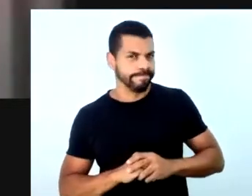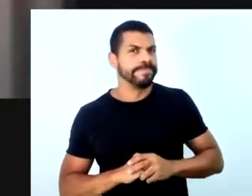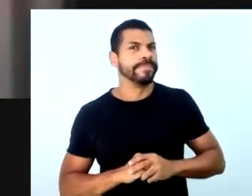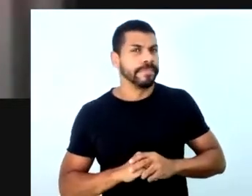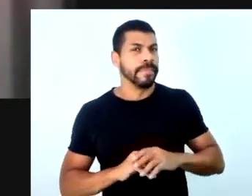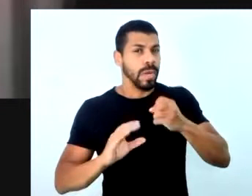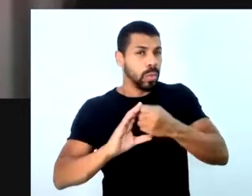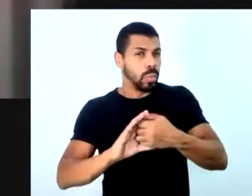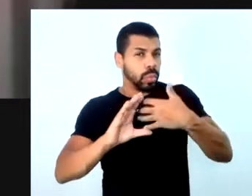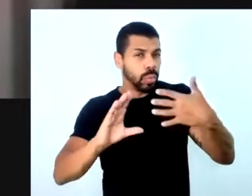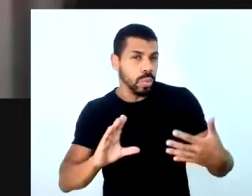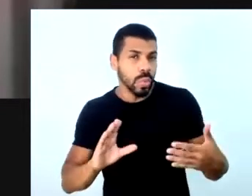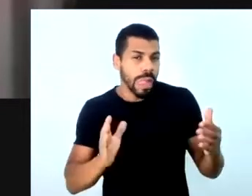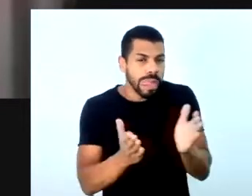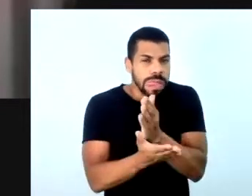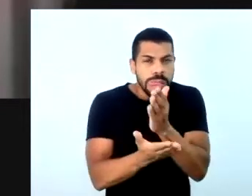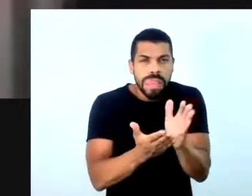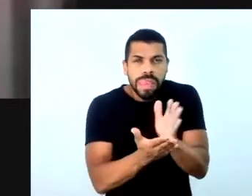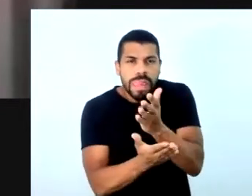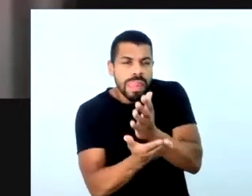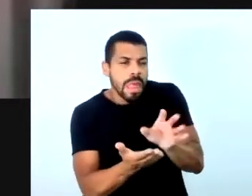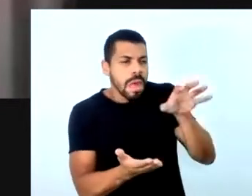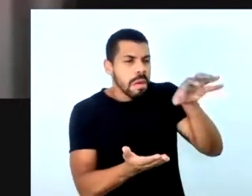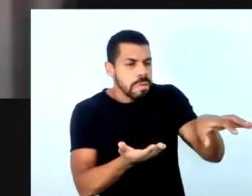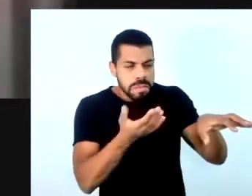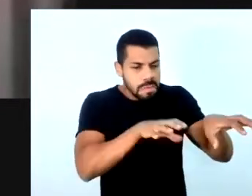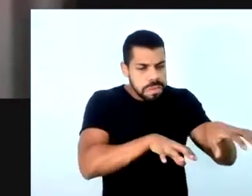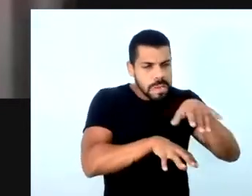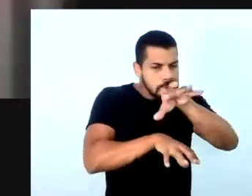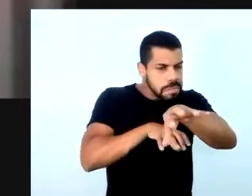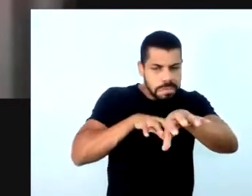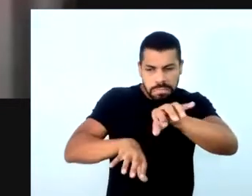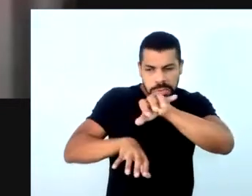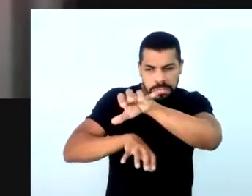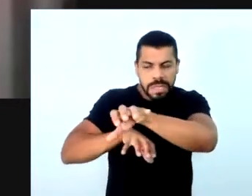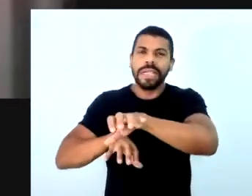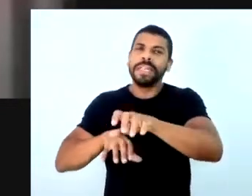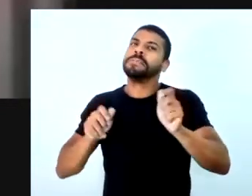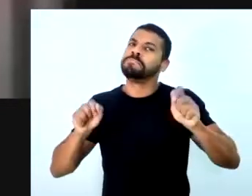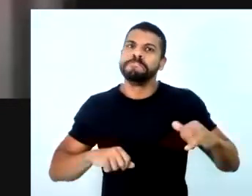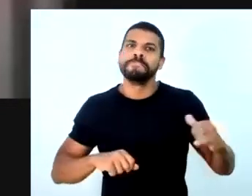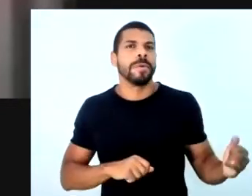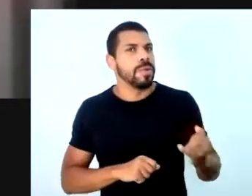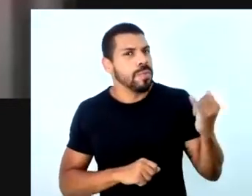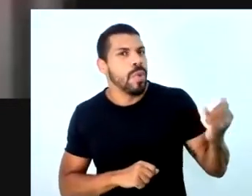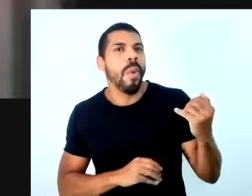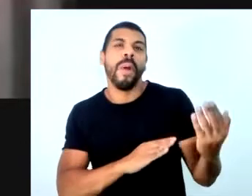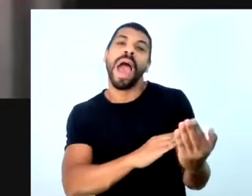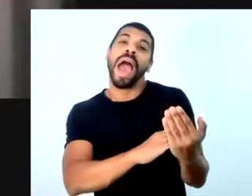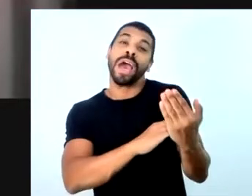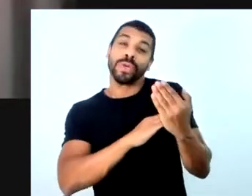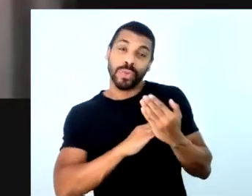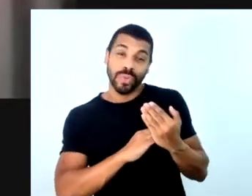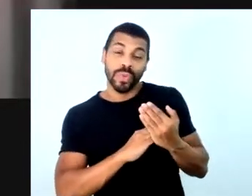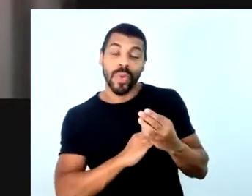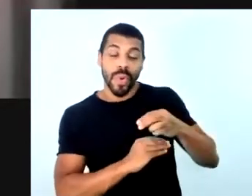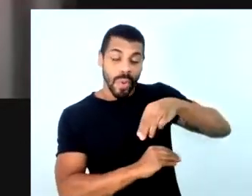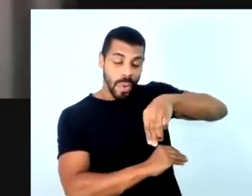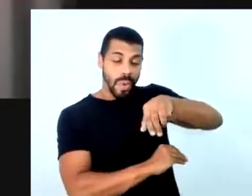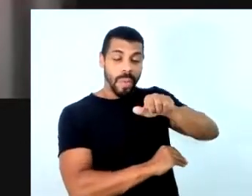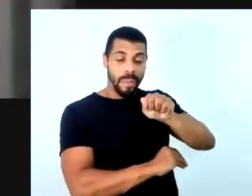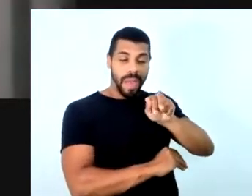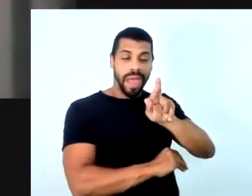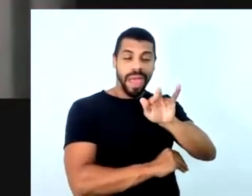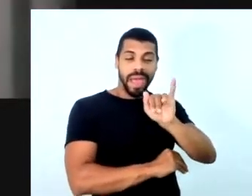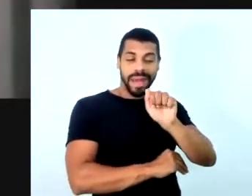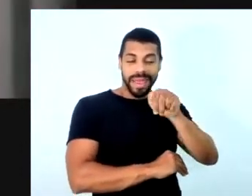organização. Organizar o material, separar esse material, nomear esse material. E nesse momento eu tive a